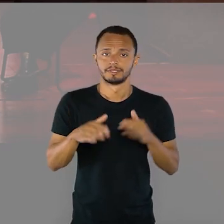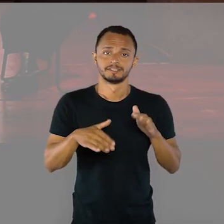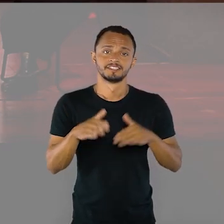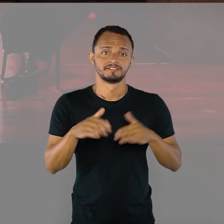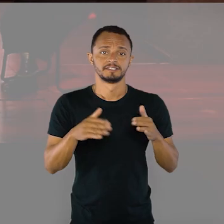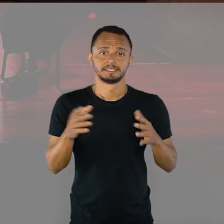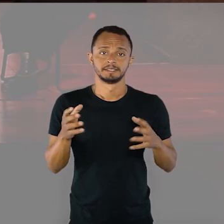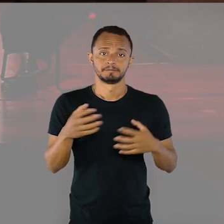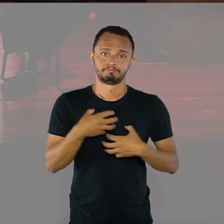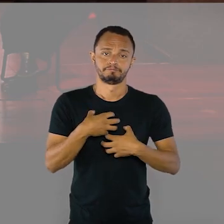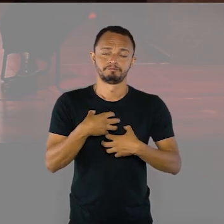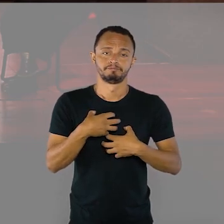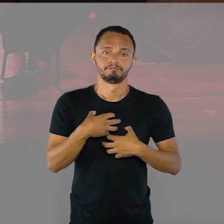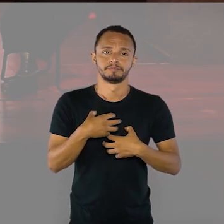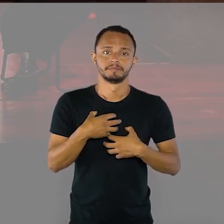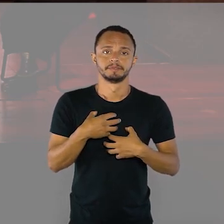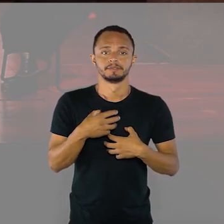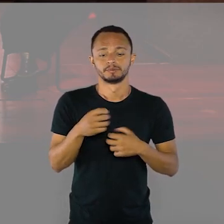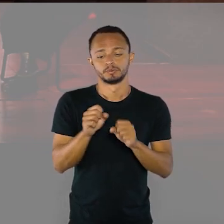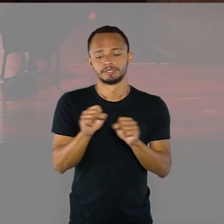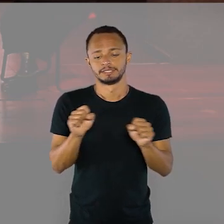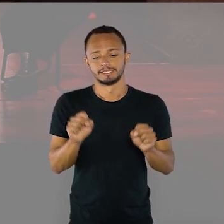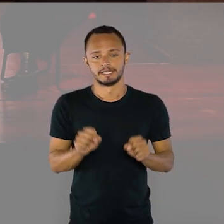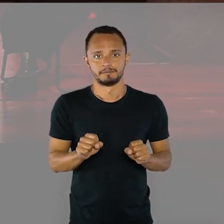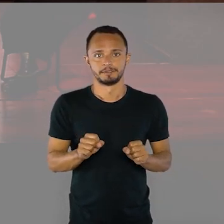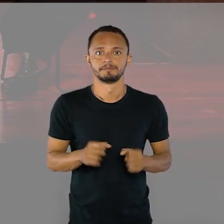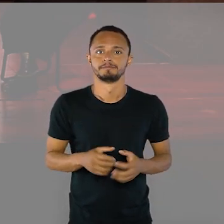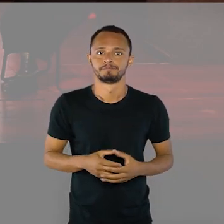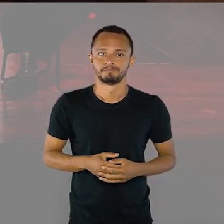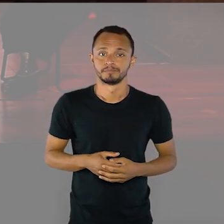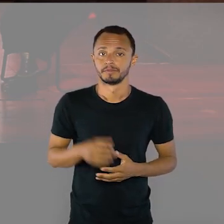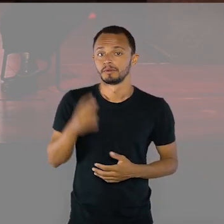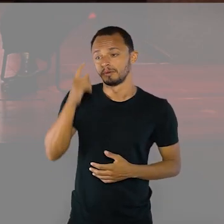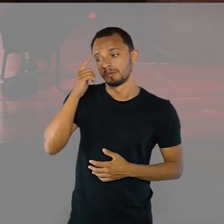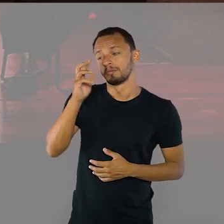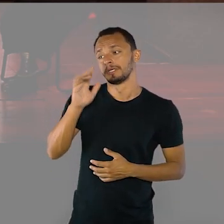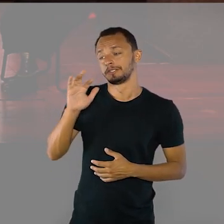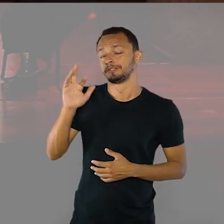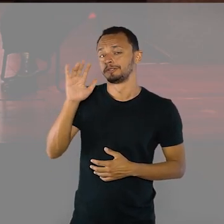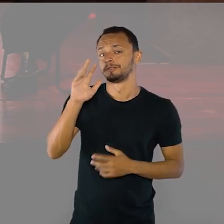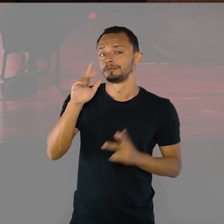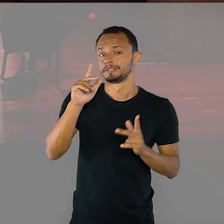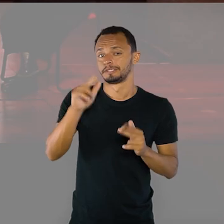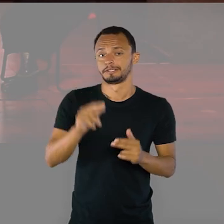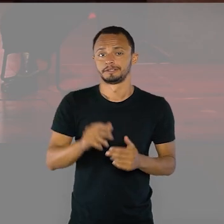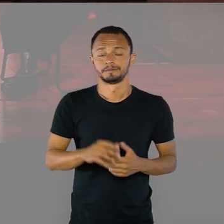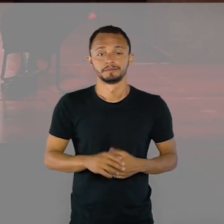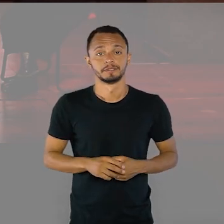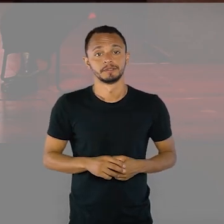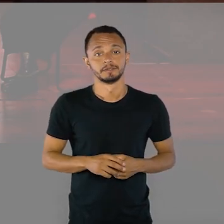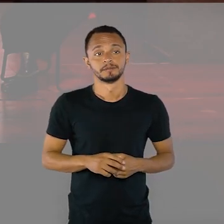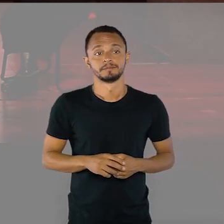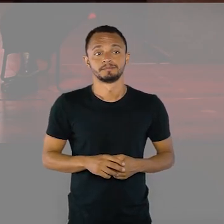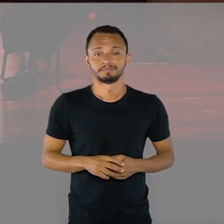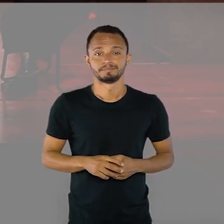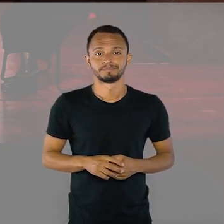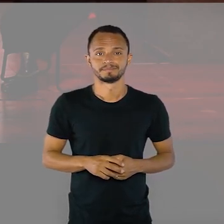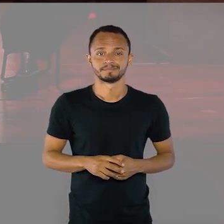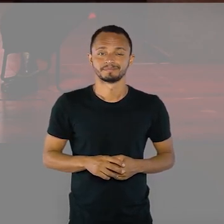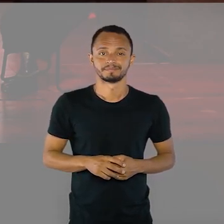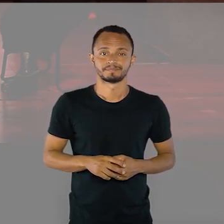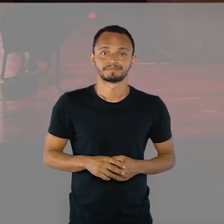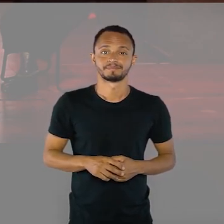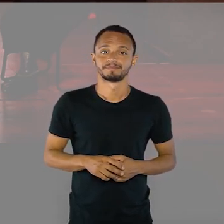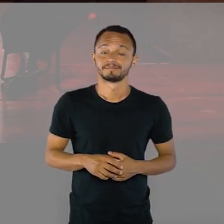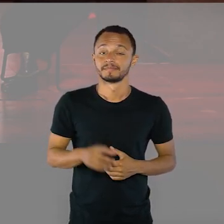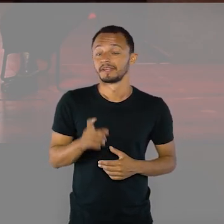redes e do sistema como um todo. Então, enfim, do que eu imagino aqui, um pouco isso que eu dialogaria. Me solidarizo com tua condição